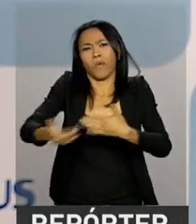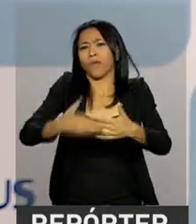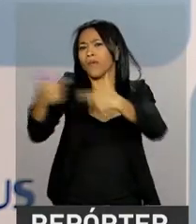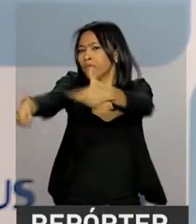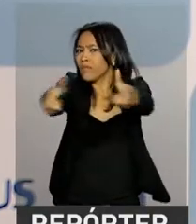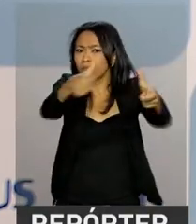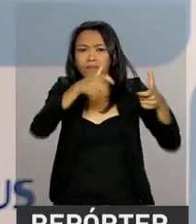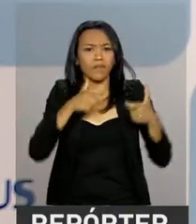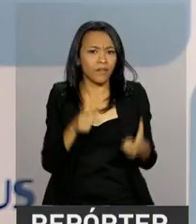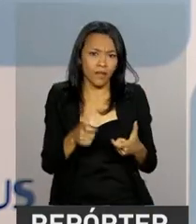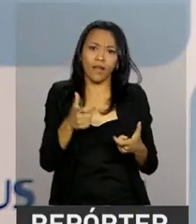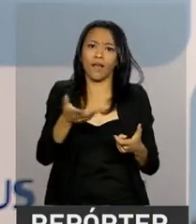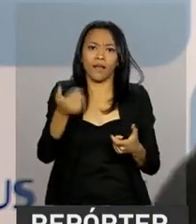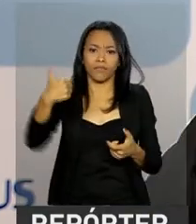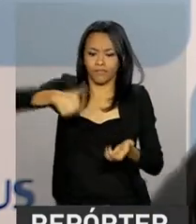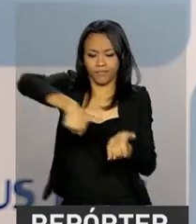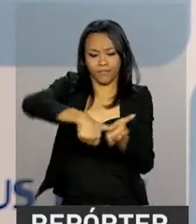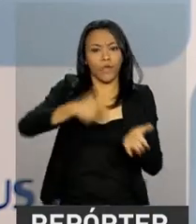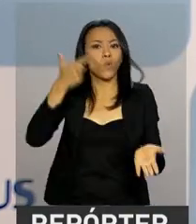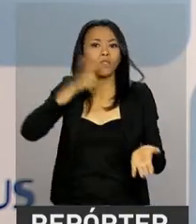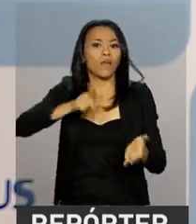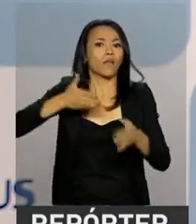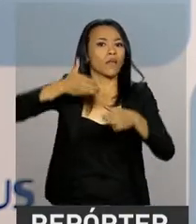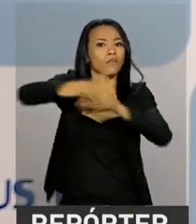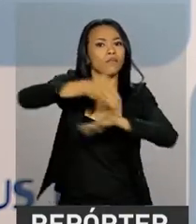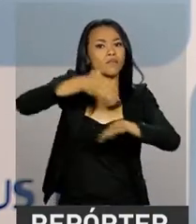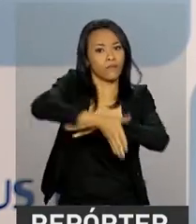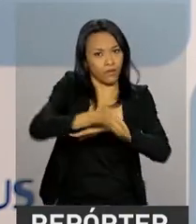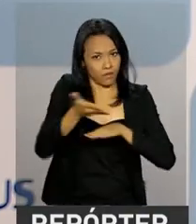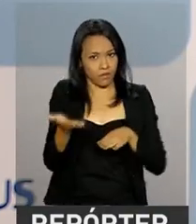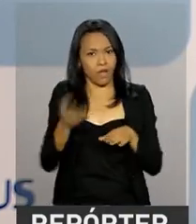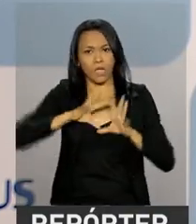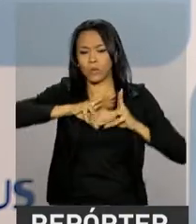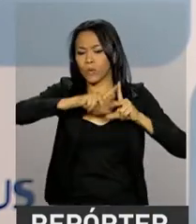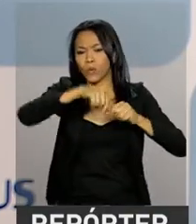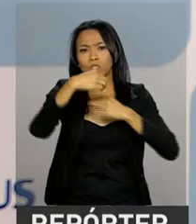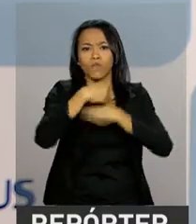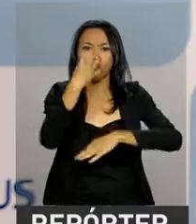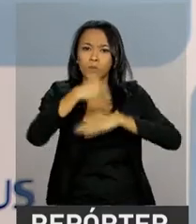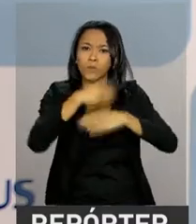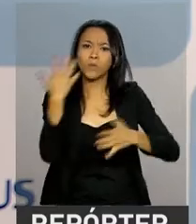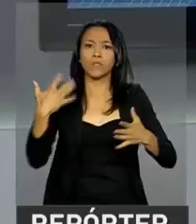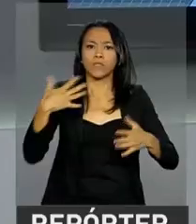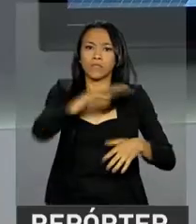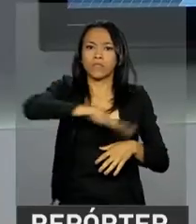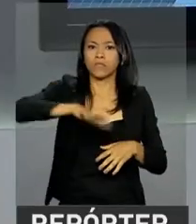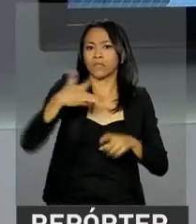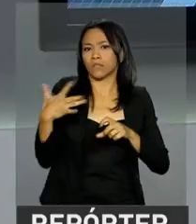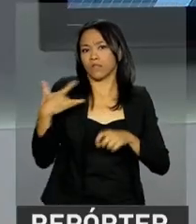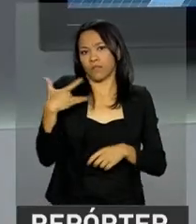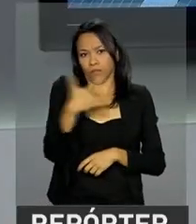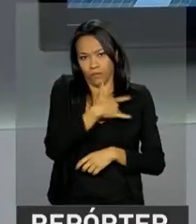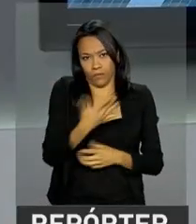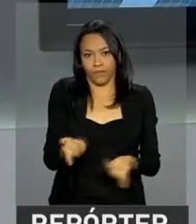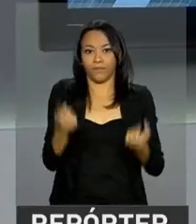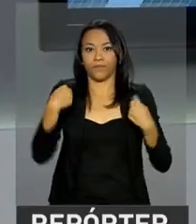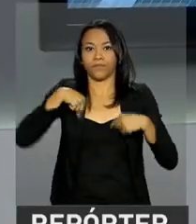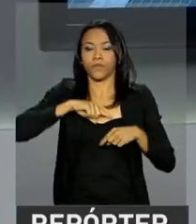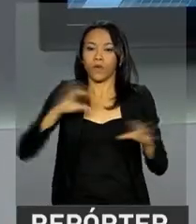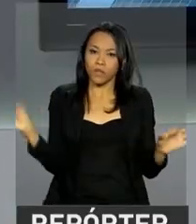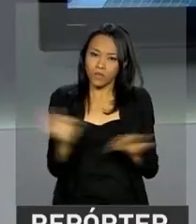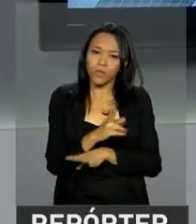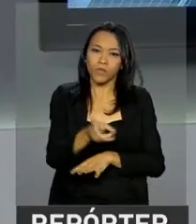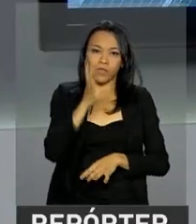através da sua impressão digital ele tenha acesso a todo o seu prontuário de saúde nós ficamos por aqui